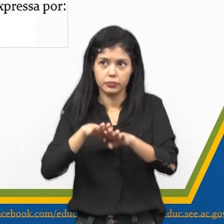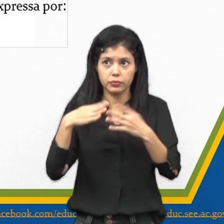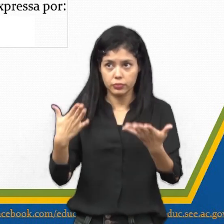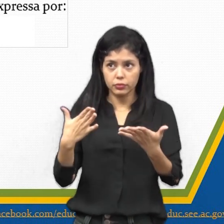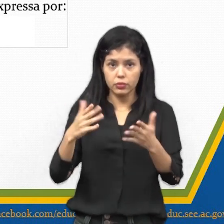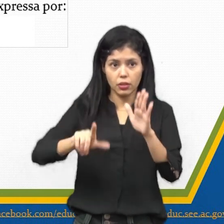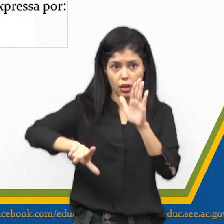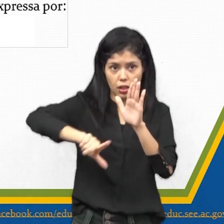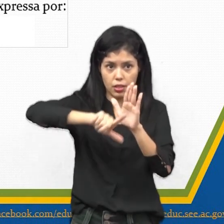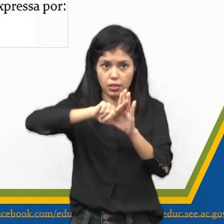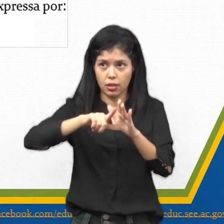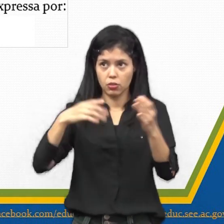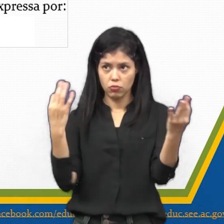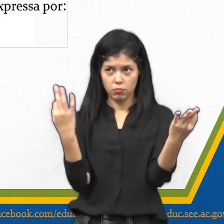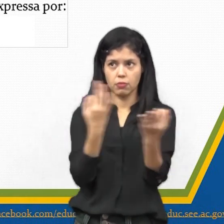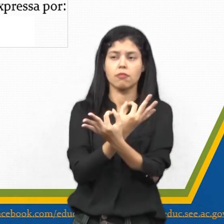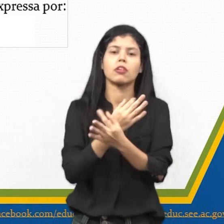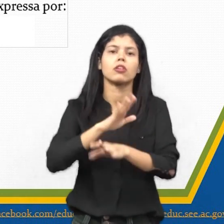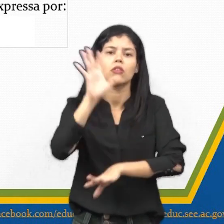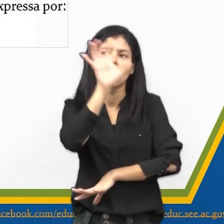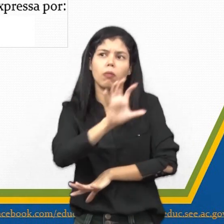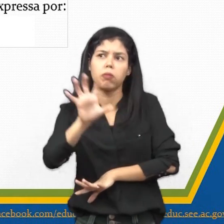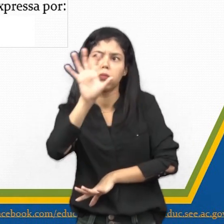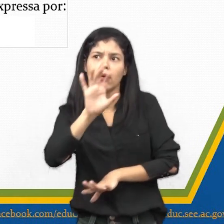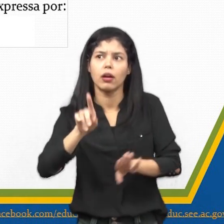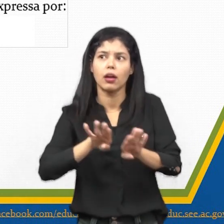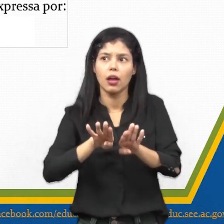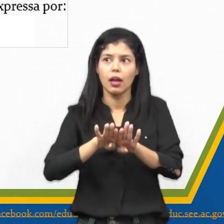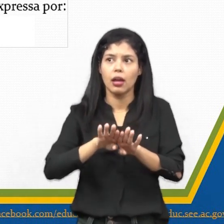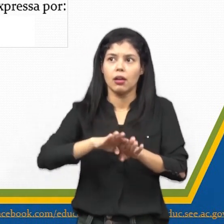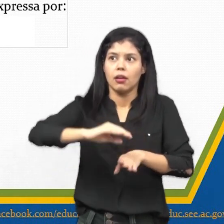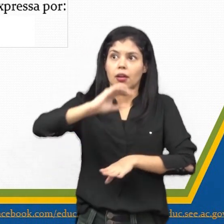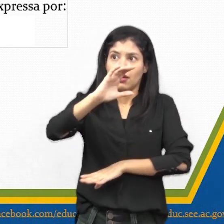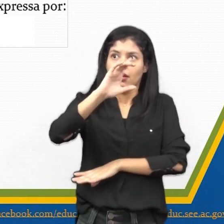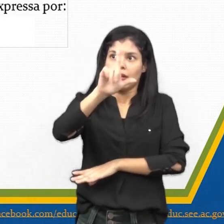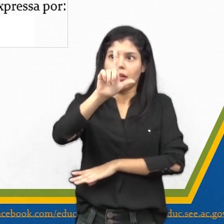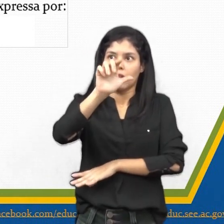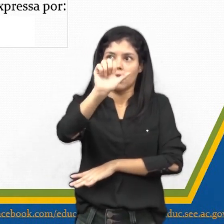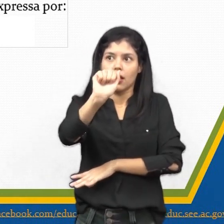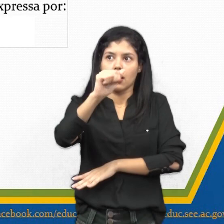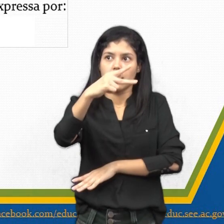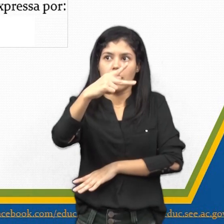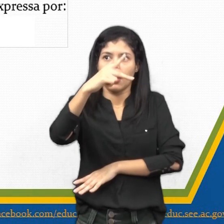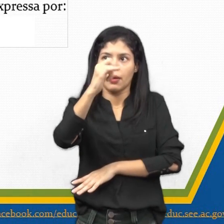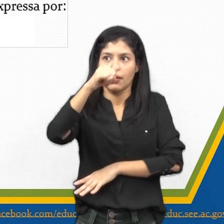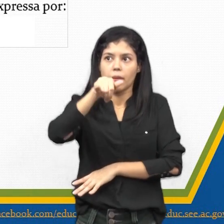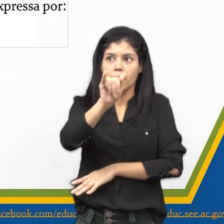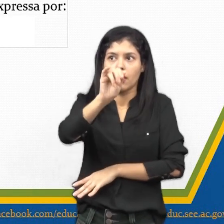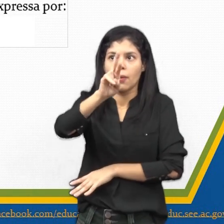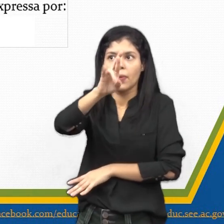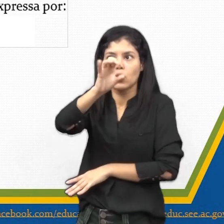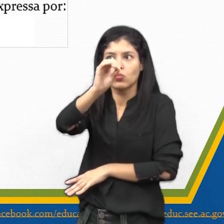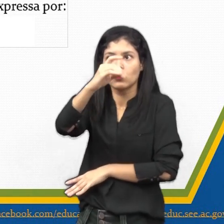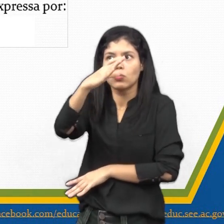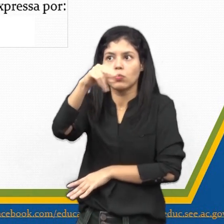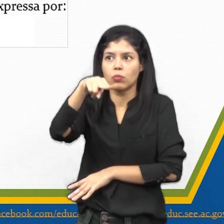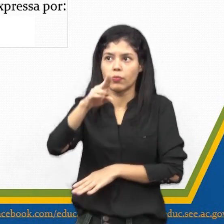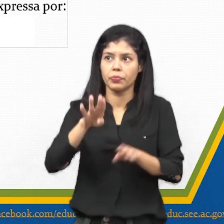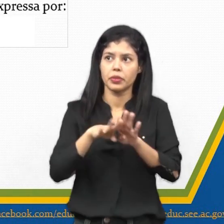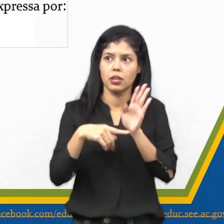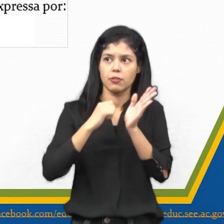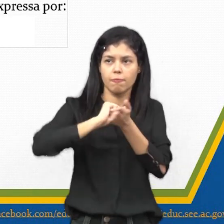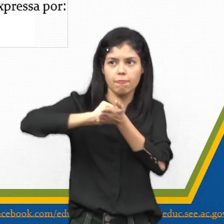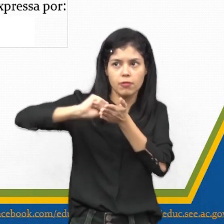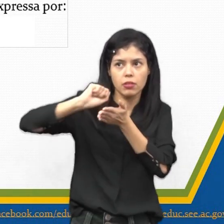gases ideais, ou equação de Clapeyron, descreve o comportamento de um gás perfeito